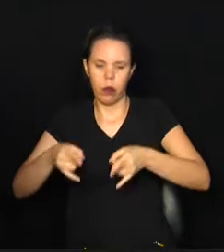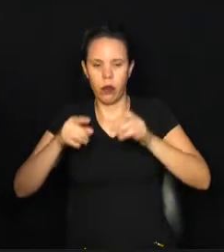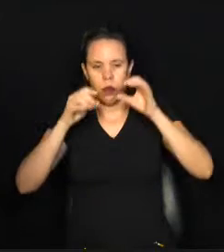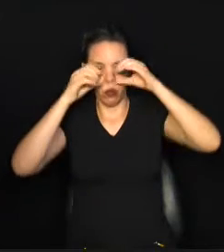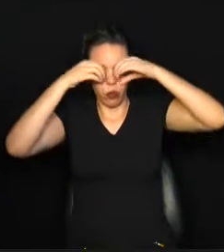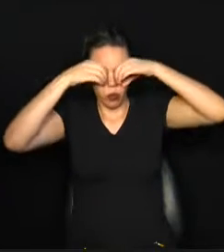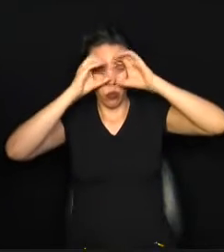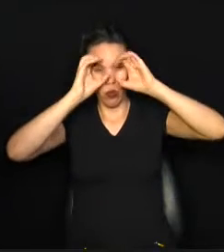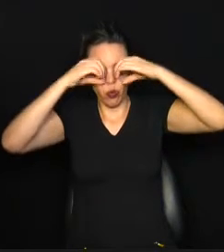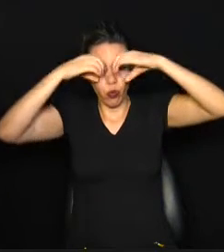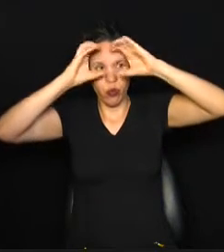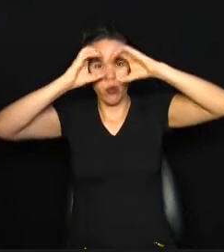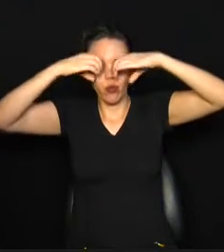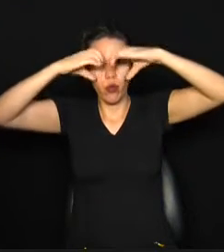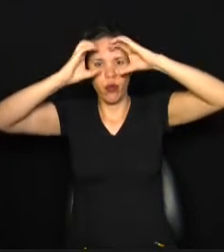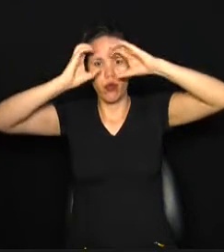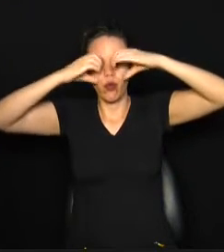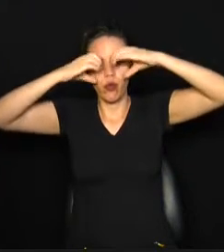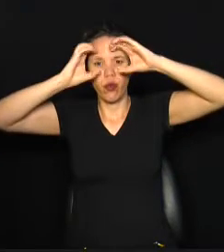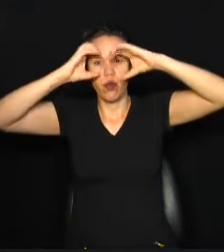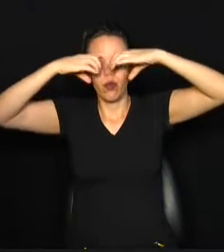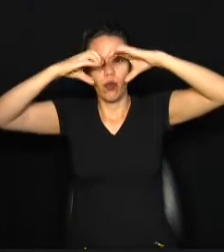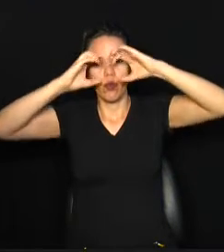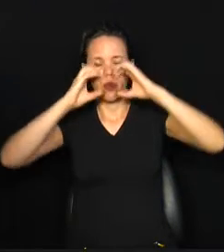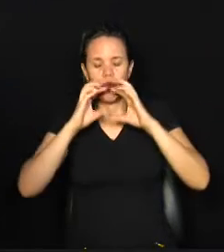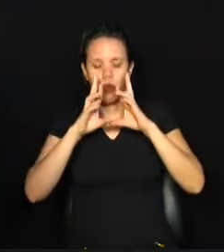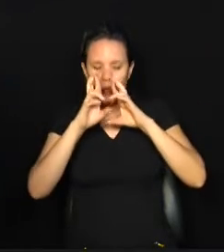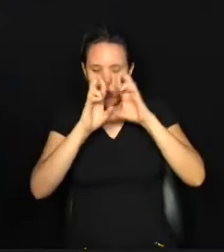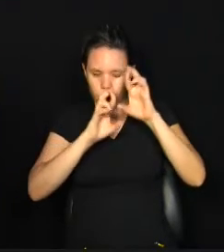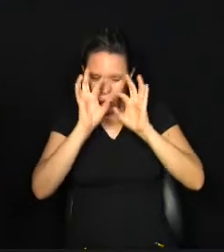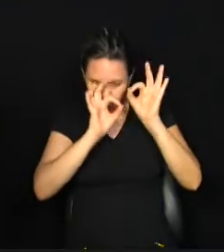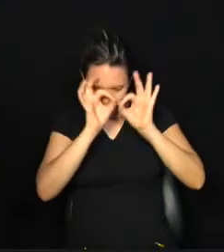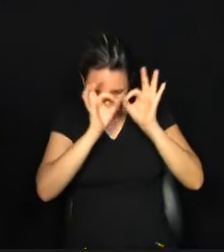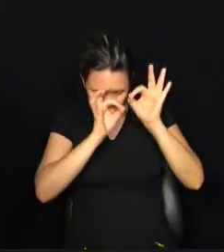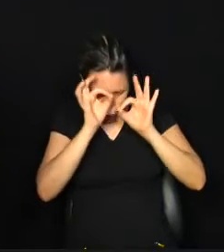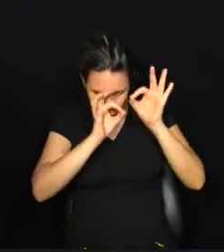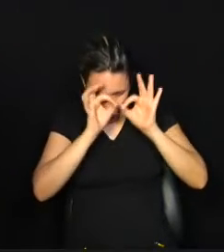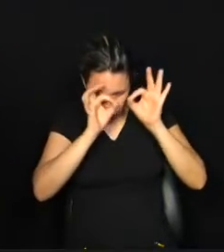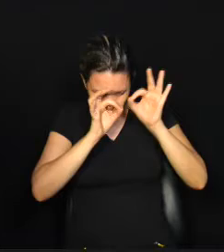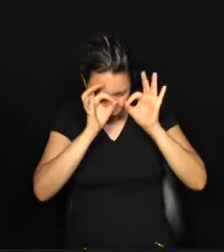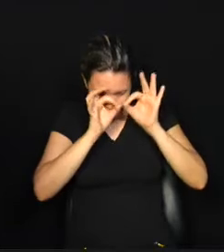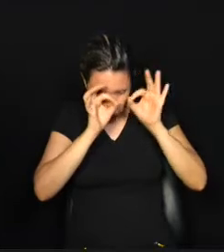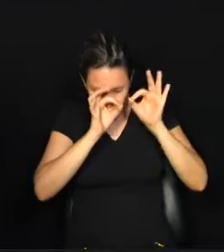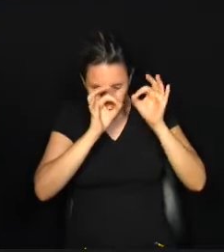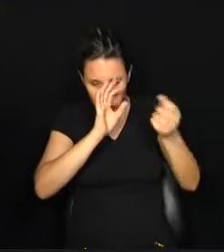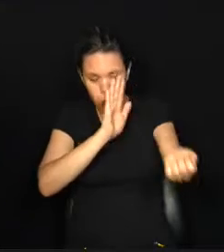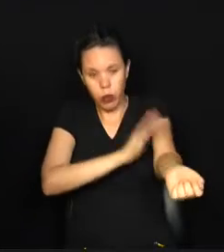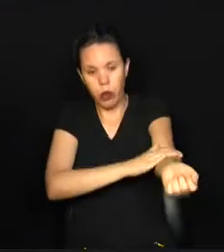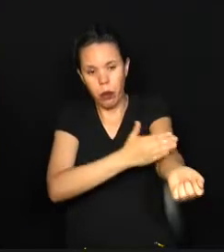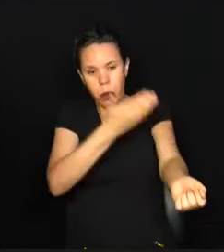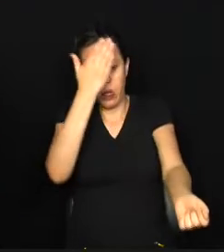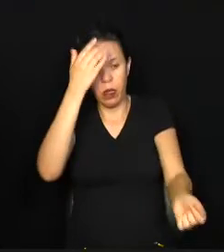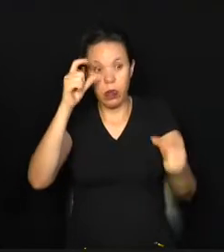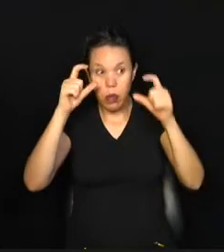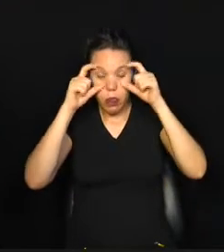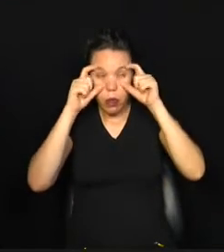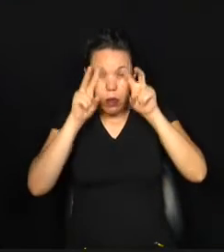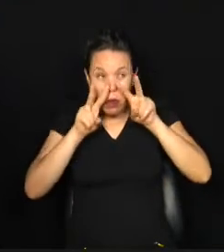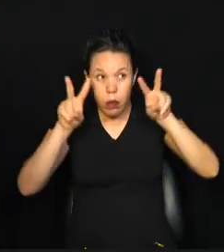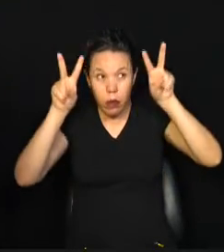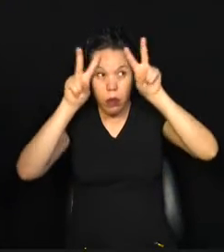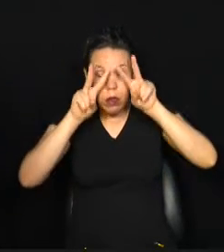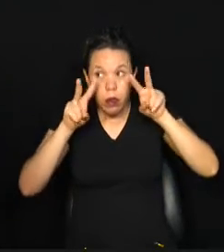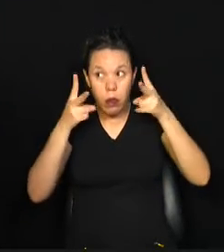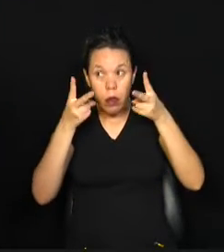num router, num aparelho de precisão, de pressão, né? Lá os equipamentos necessários para tratar